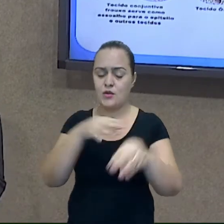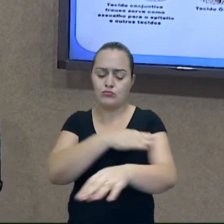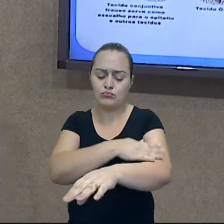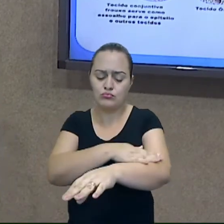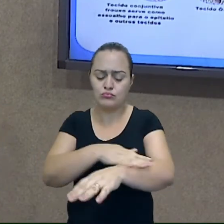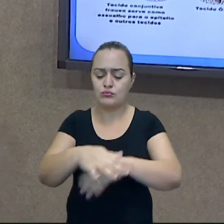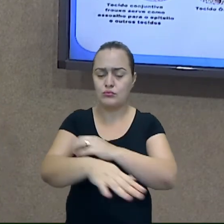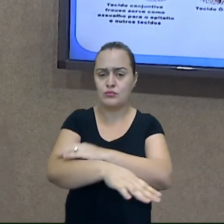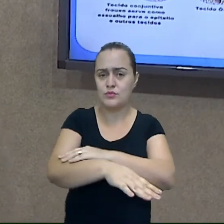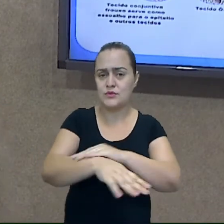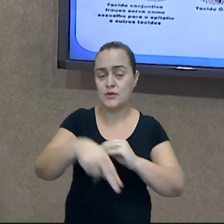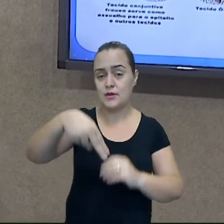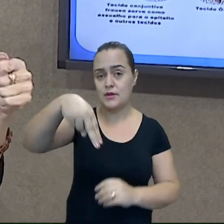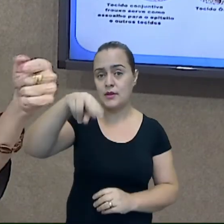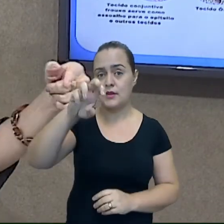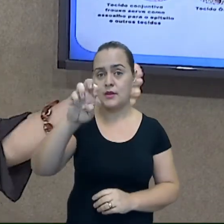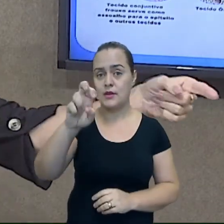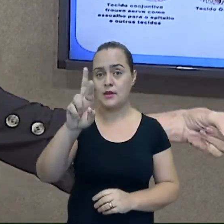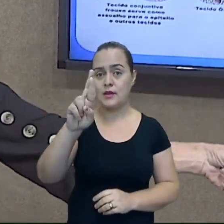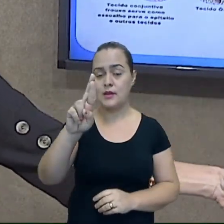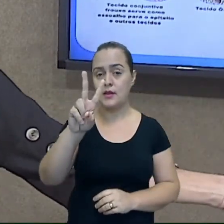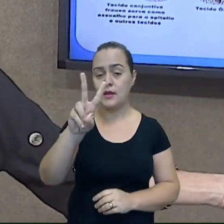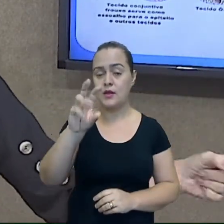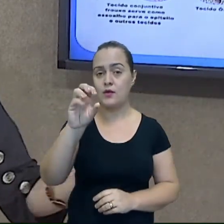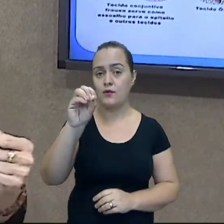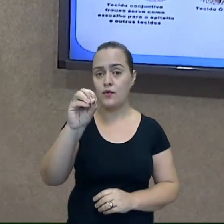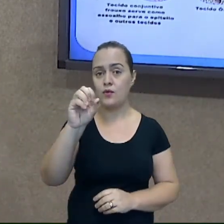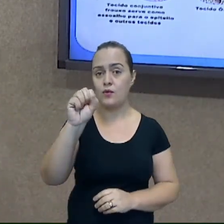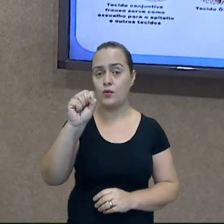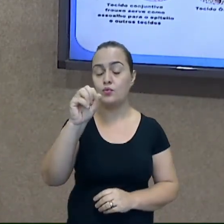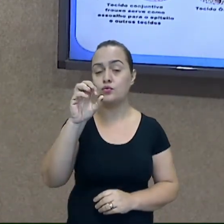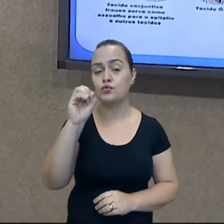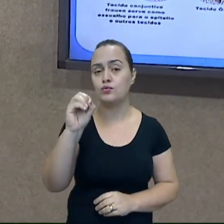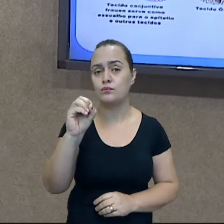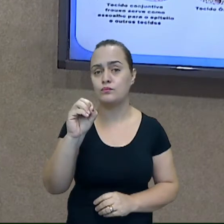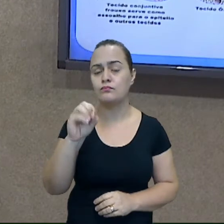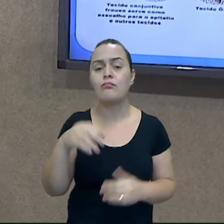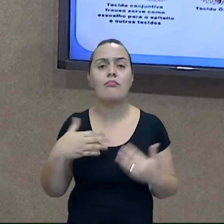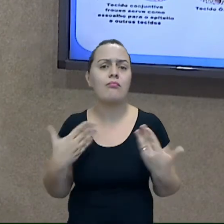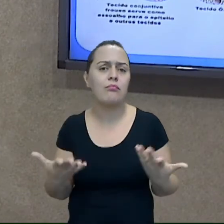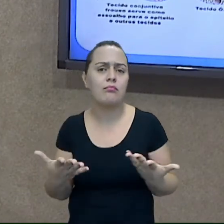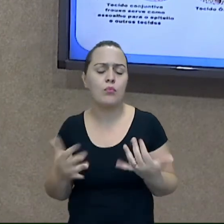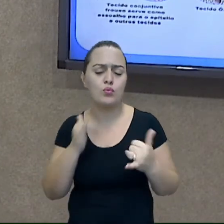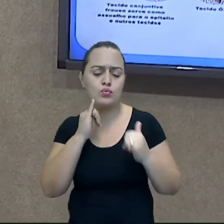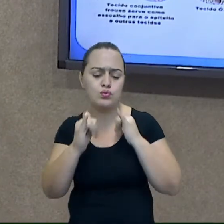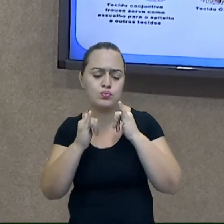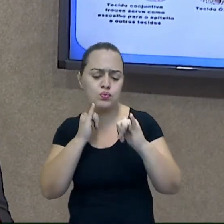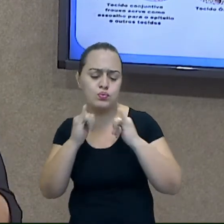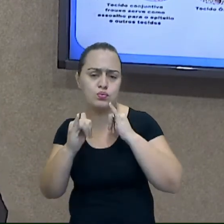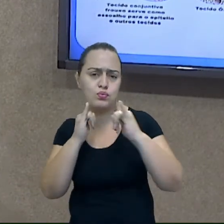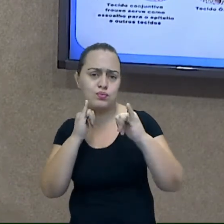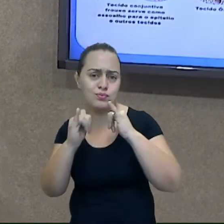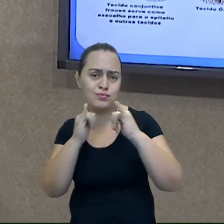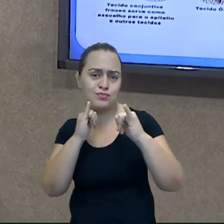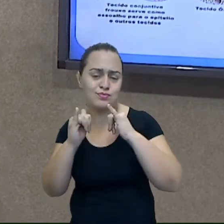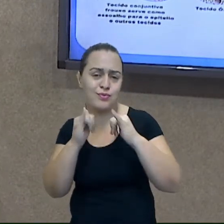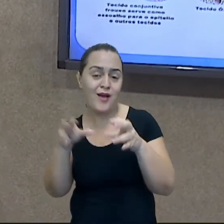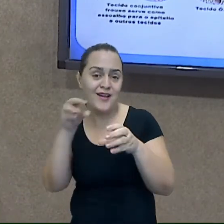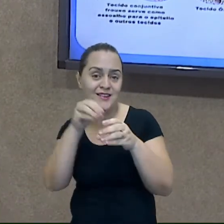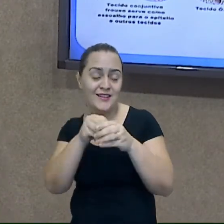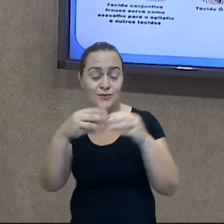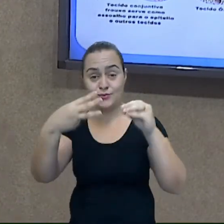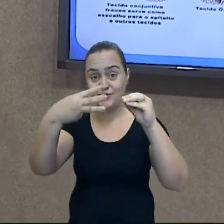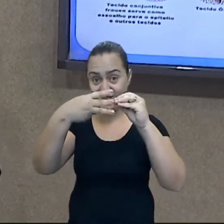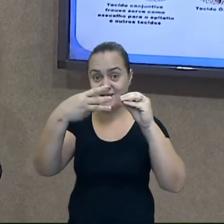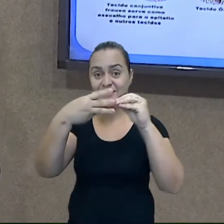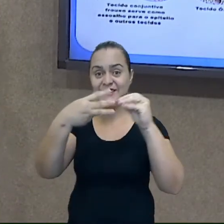estas células que vão passando informações, uma para a outra, até chegar